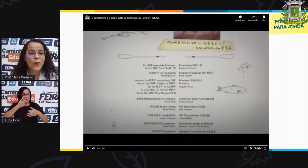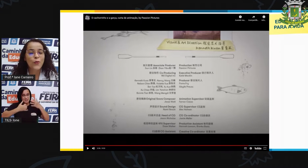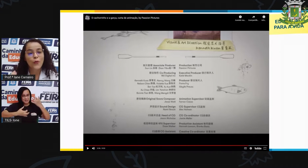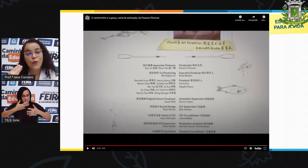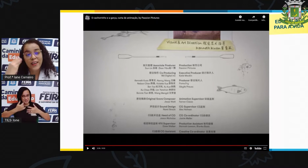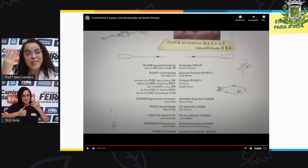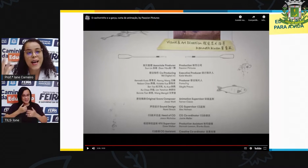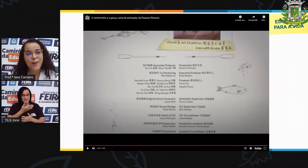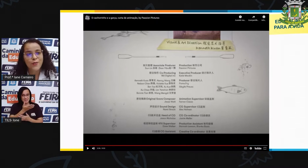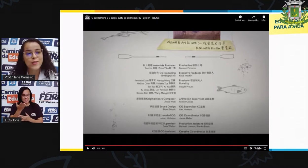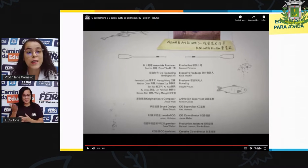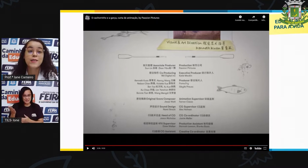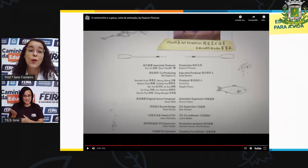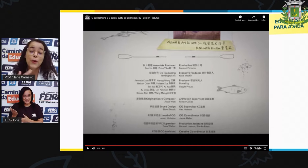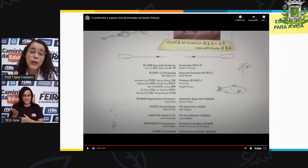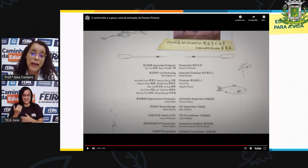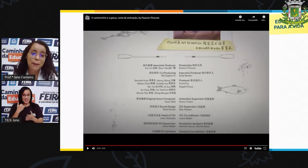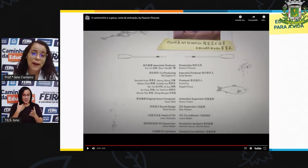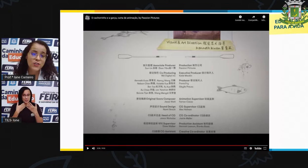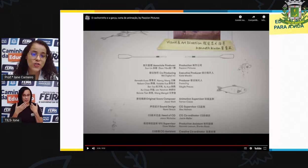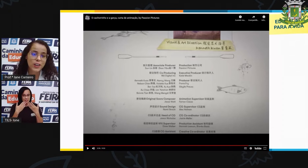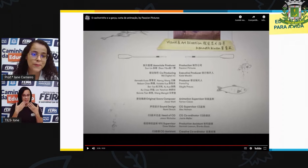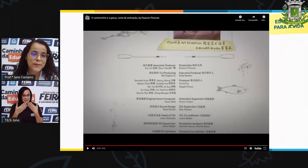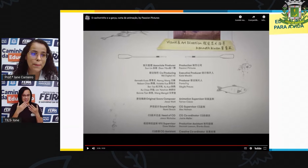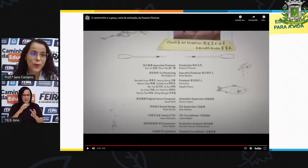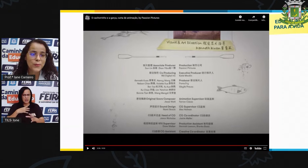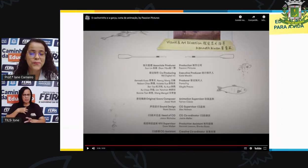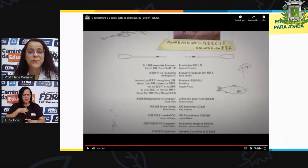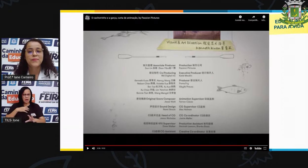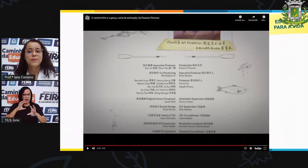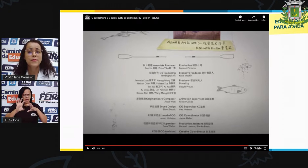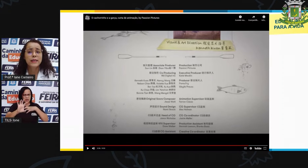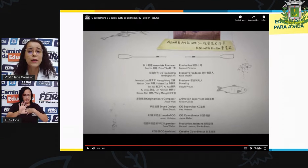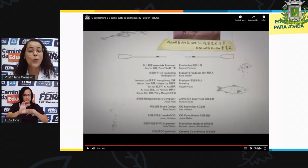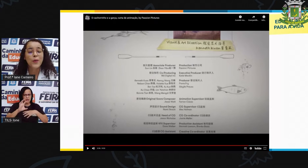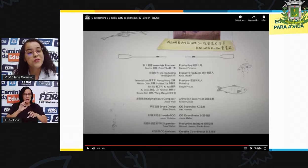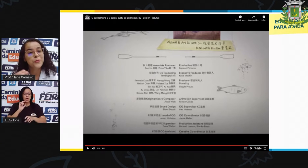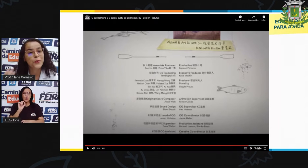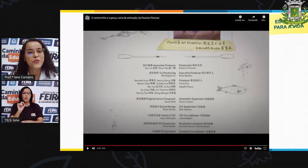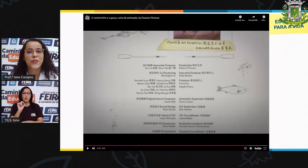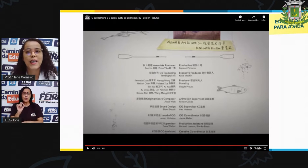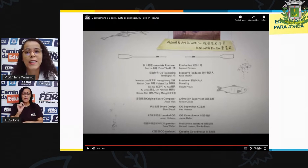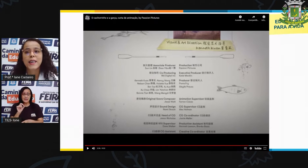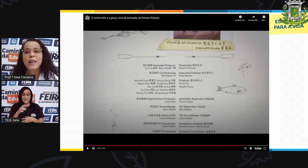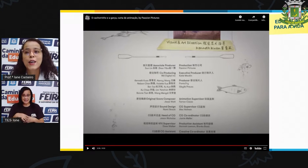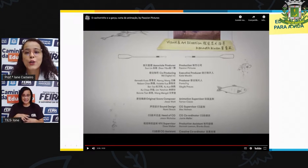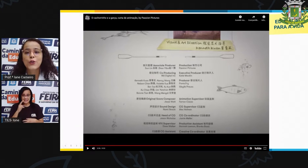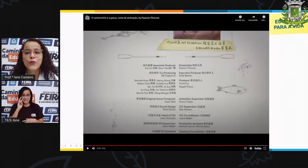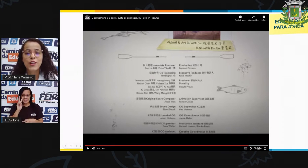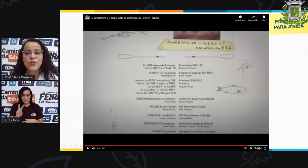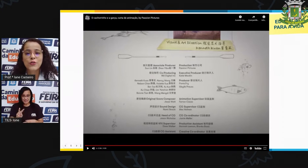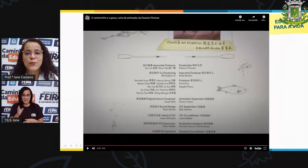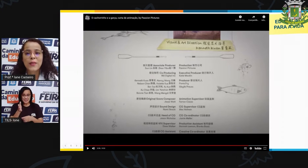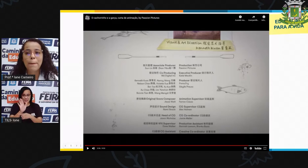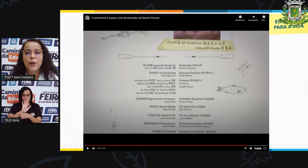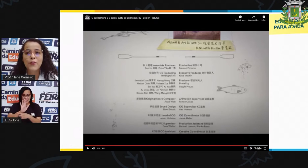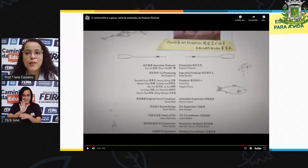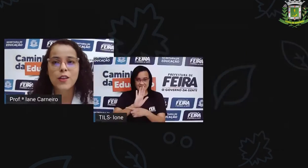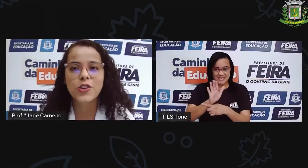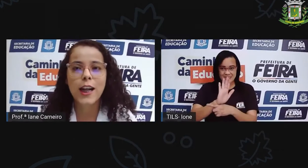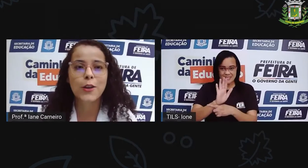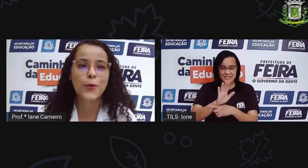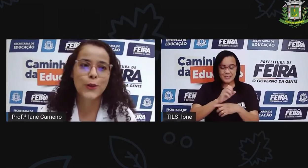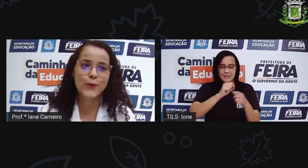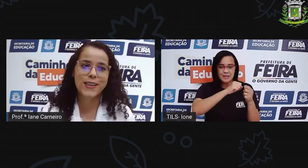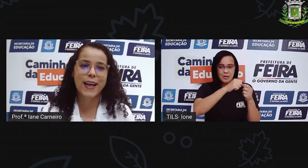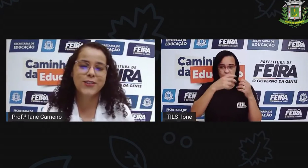né? Conversar com vocês sobre o que é empatia, tá bom? Então, como a gente pôde ver aí no vídeo, a prova é só